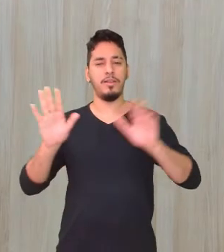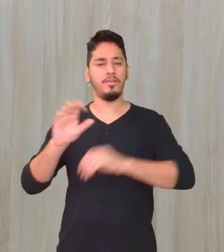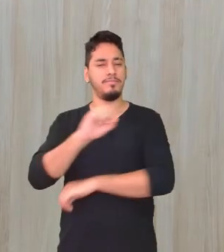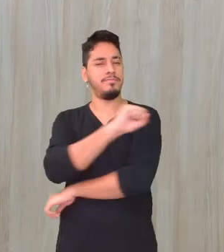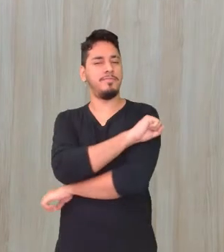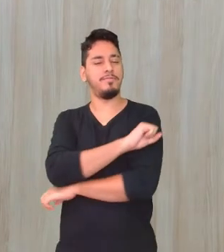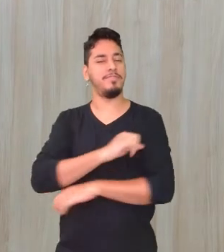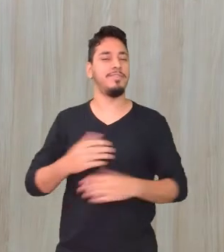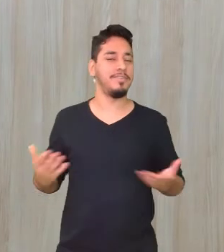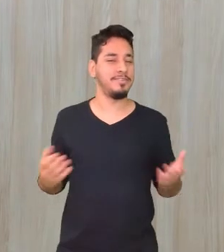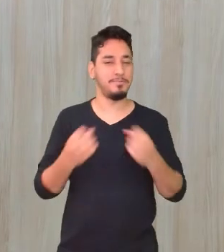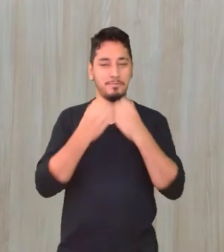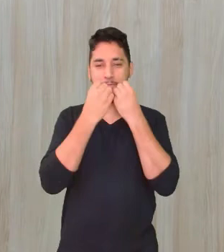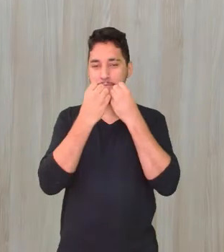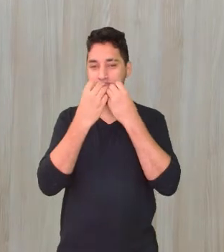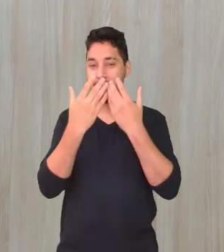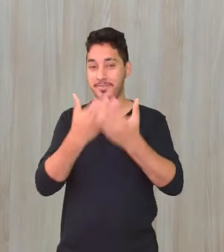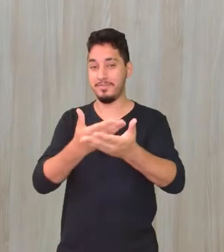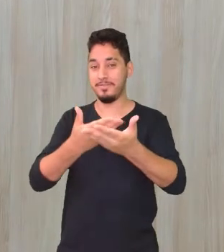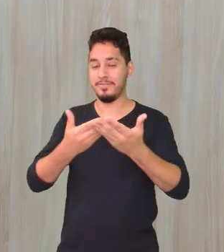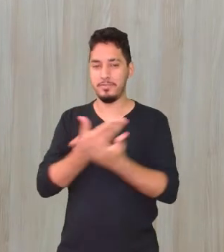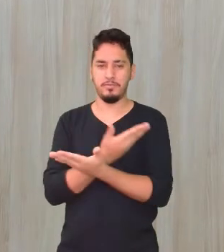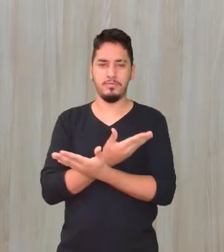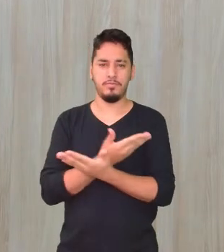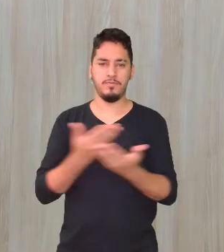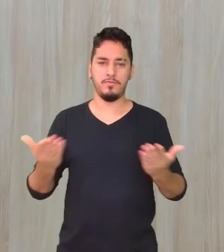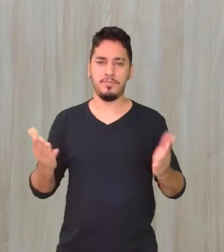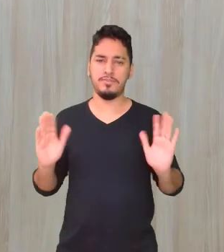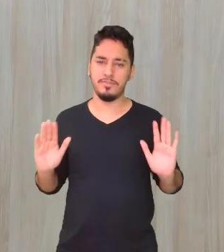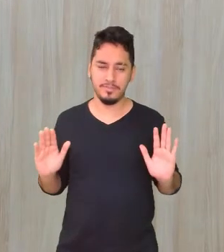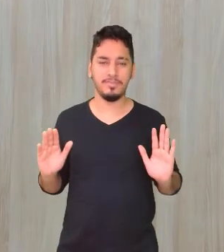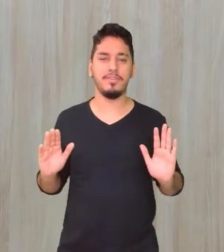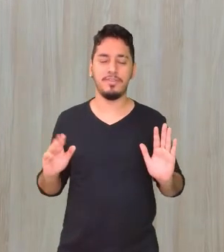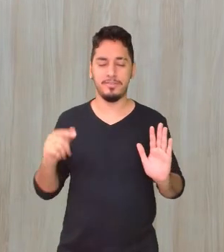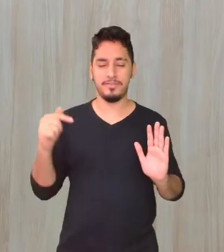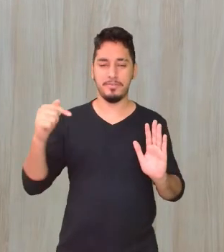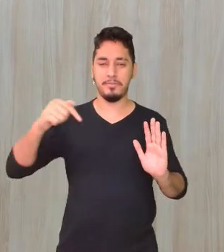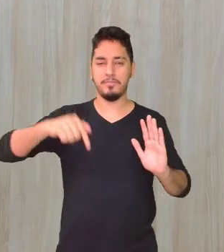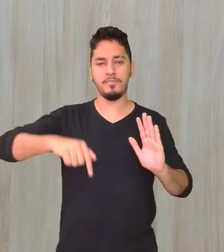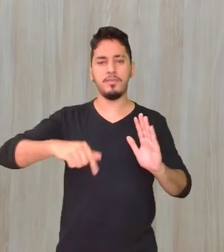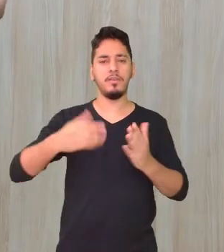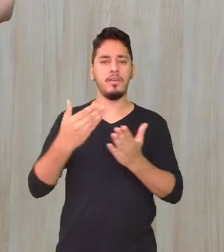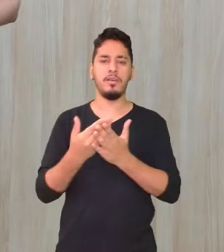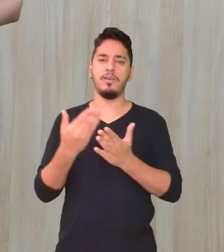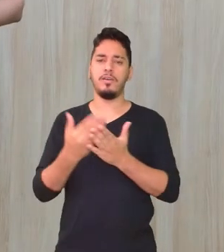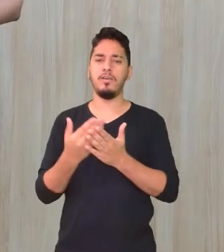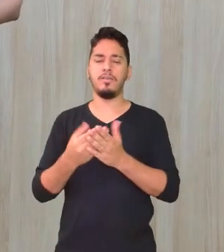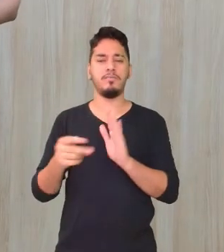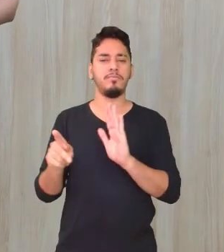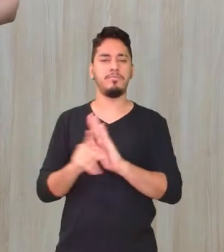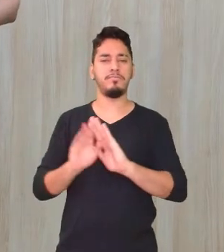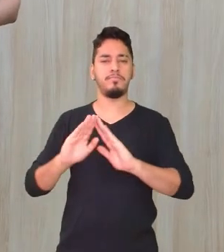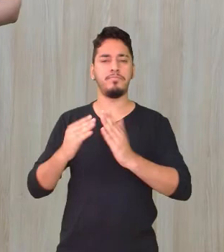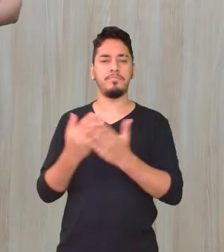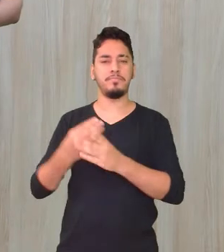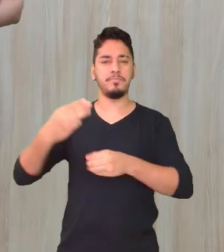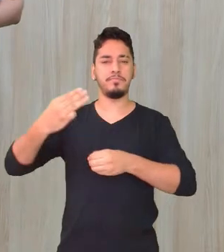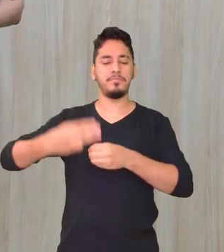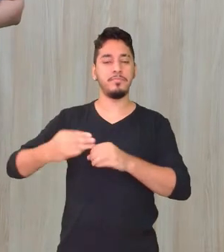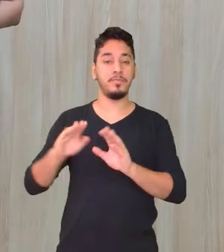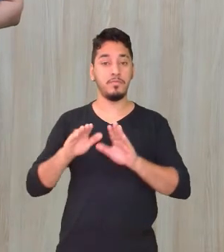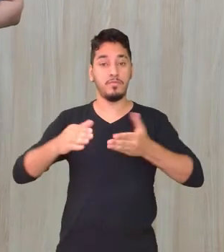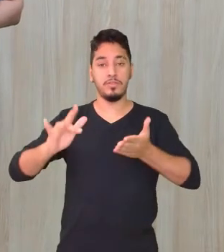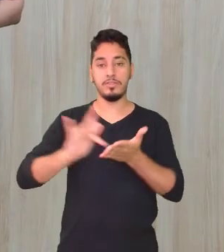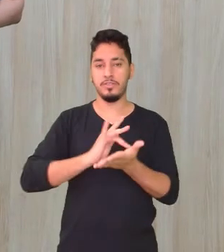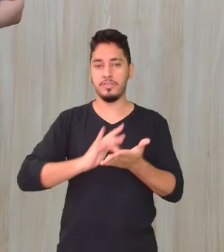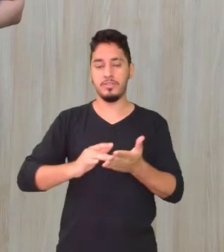oitavo ano! Sejam todos e todas muito bem-vindos e bem-vindas aqui a mais essa aula da Escola Municipal para Aulas Digitais. Eu